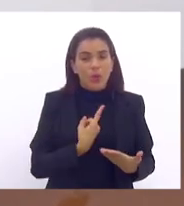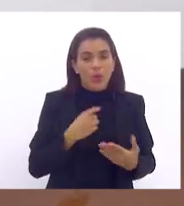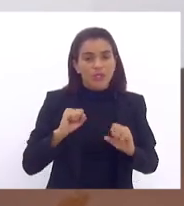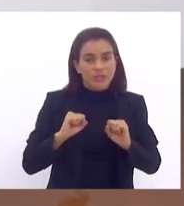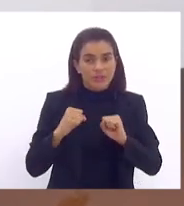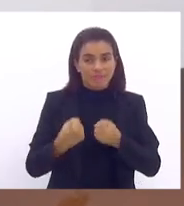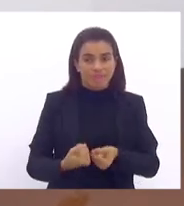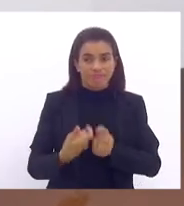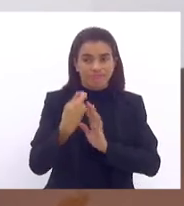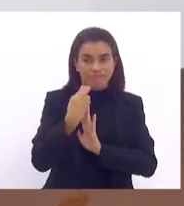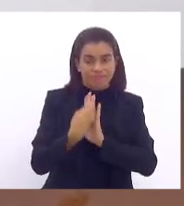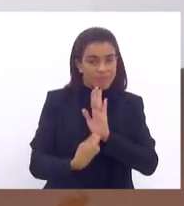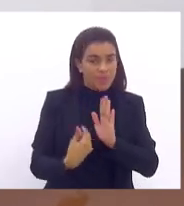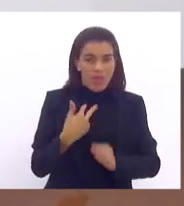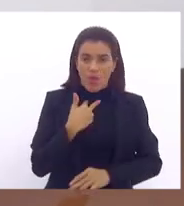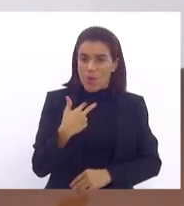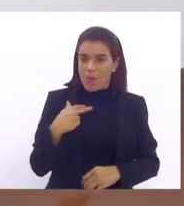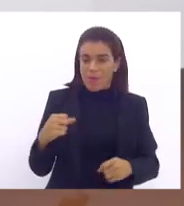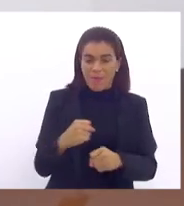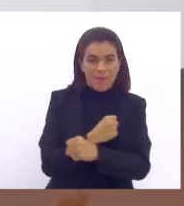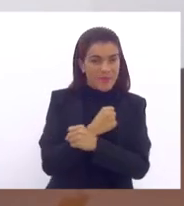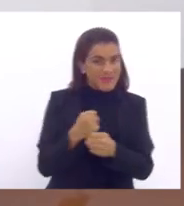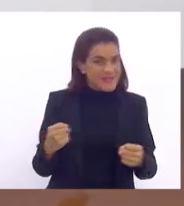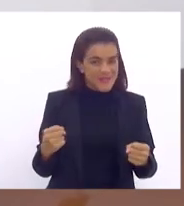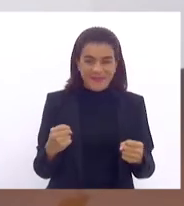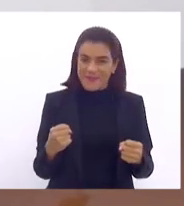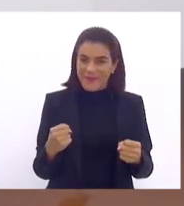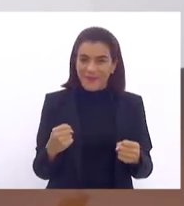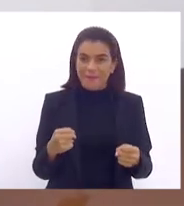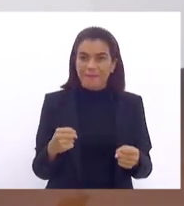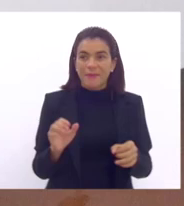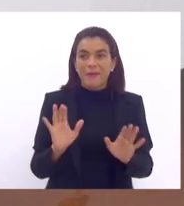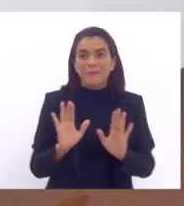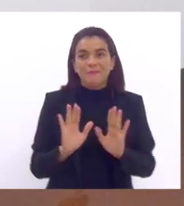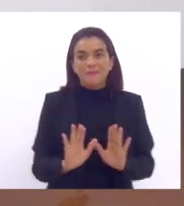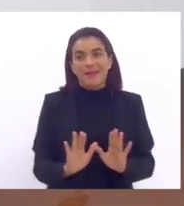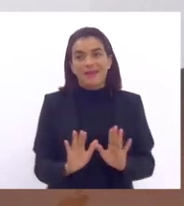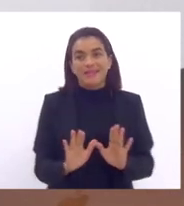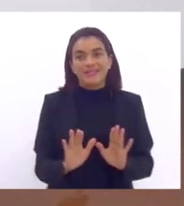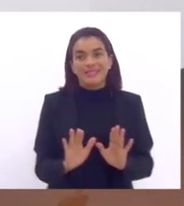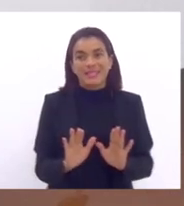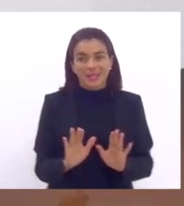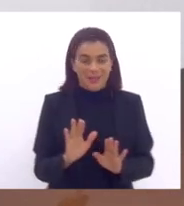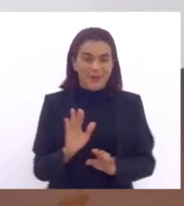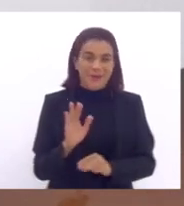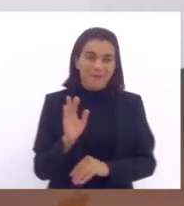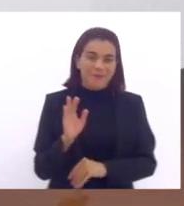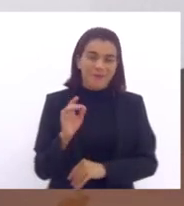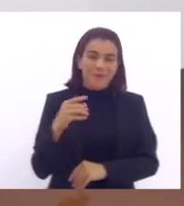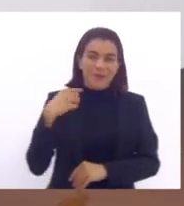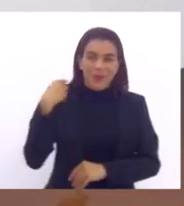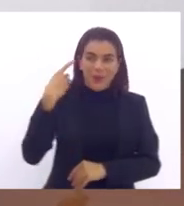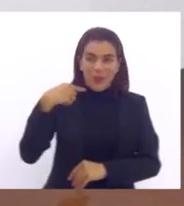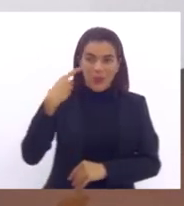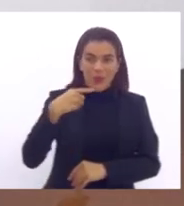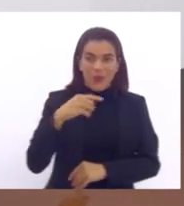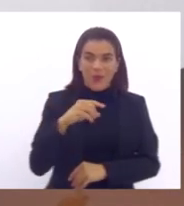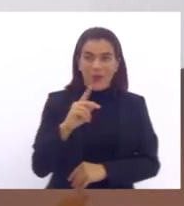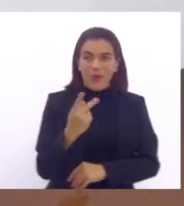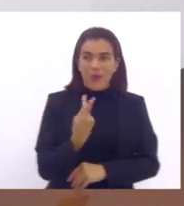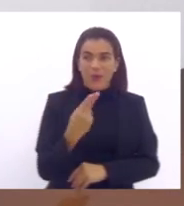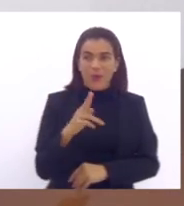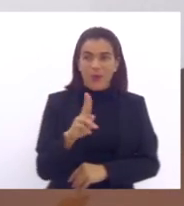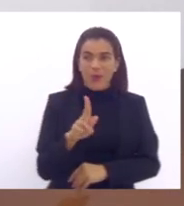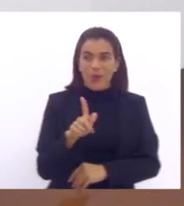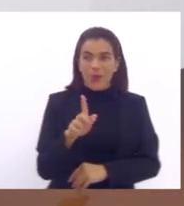texto de que que não era possível o bloqueio só que como conta o próprio Dr Hugo né meu meu colega advogado do Senado esse